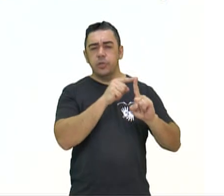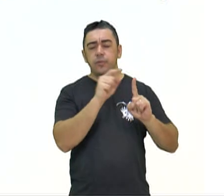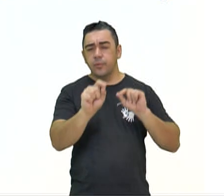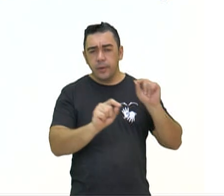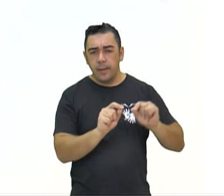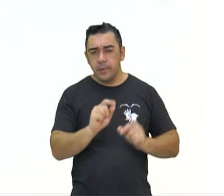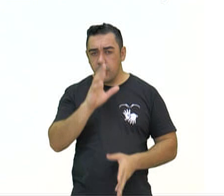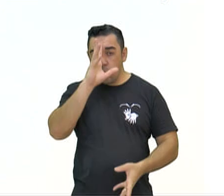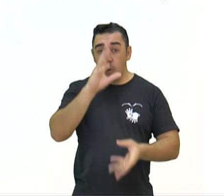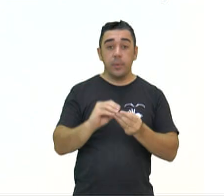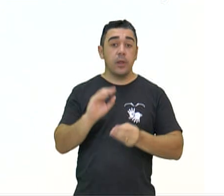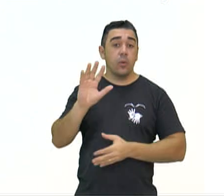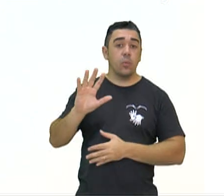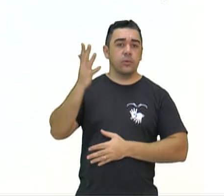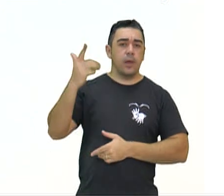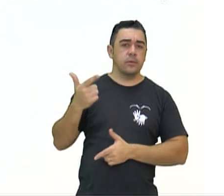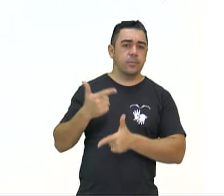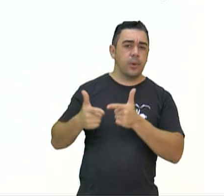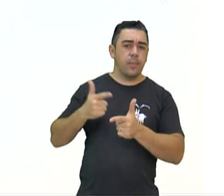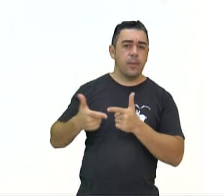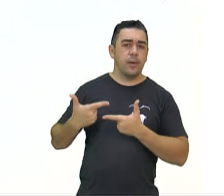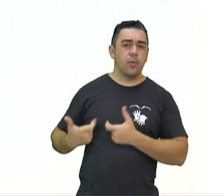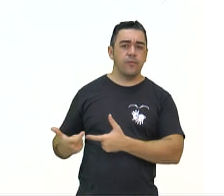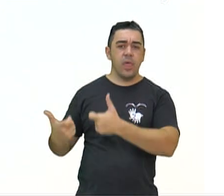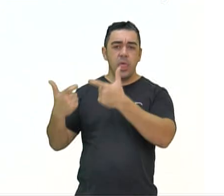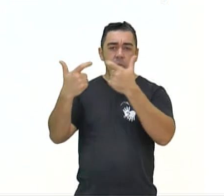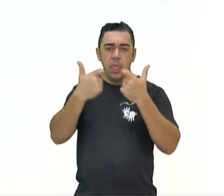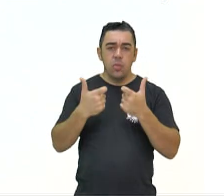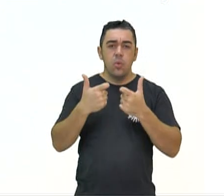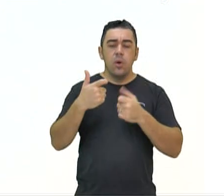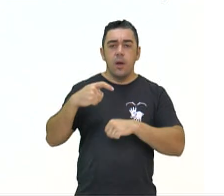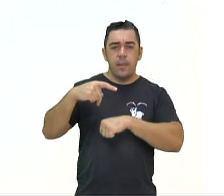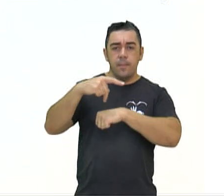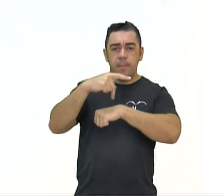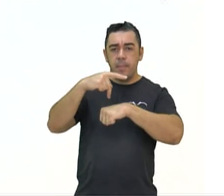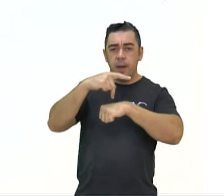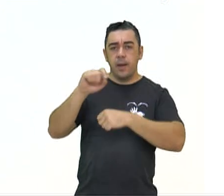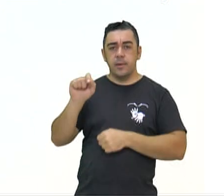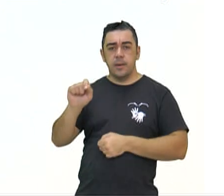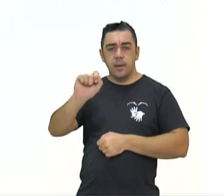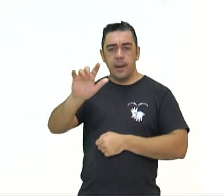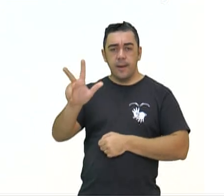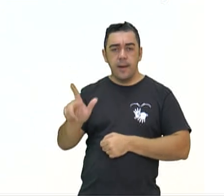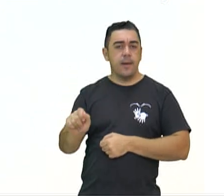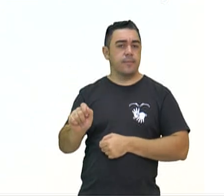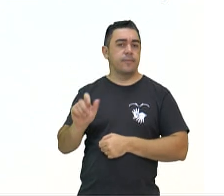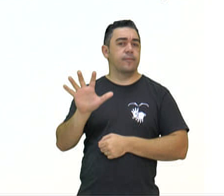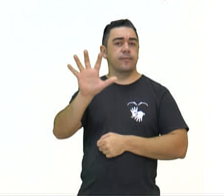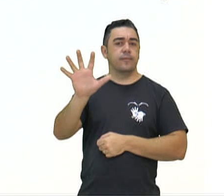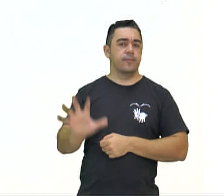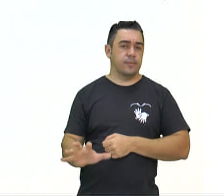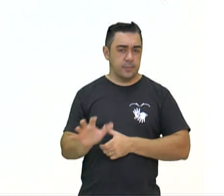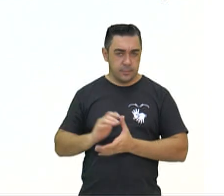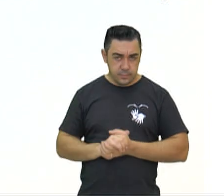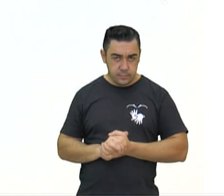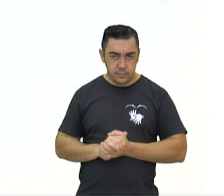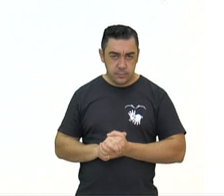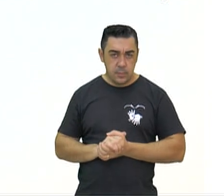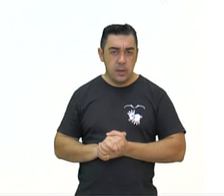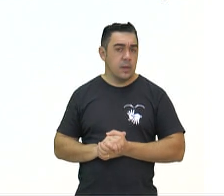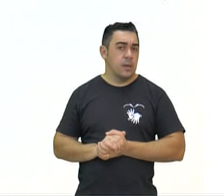os conflitos ocorridos no continente africano. De onde eles vêm? Como eles surgiram? Quem ajudou a contribuir para isso? E os